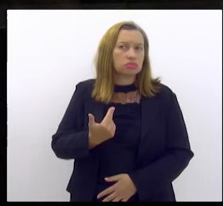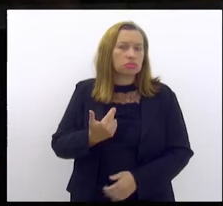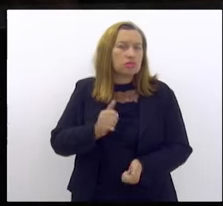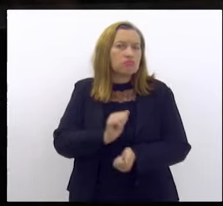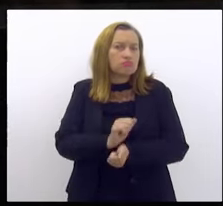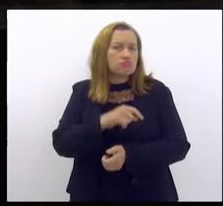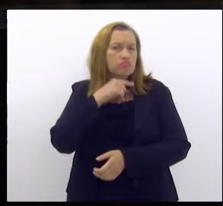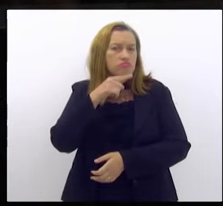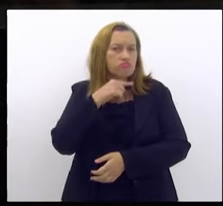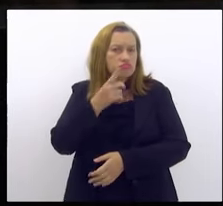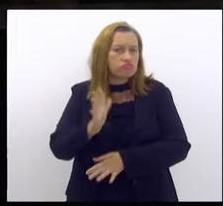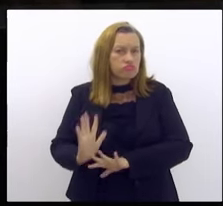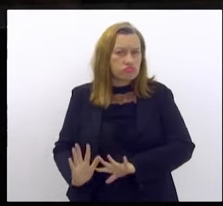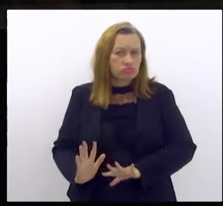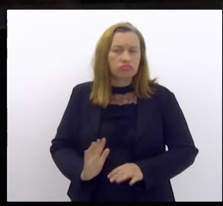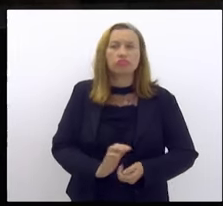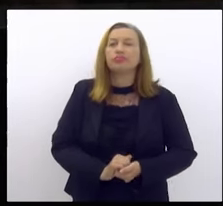dúvidas.